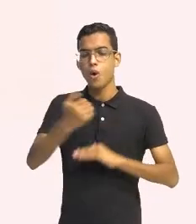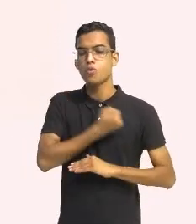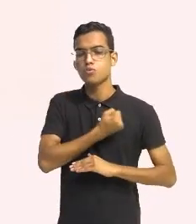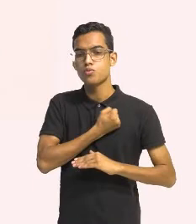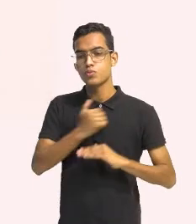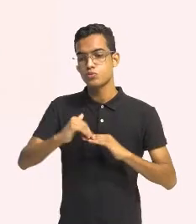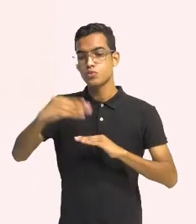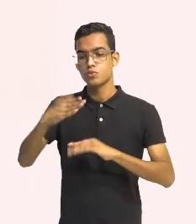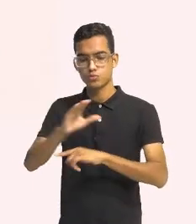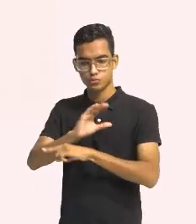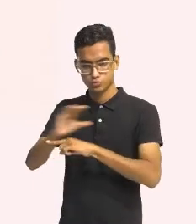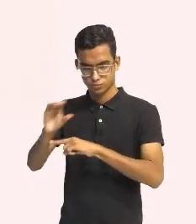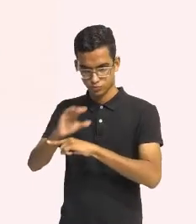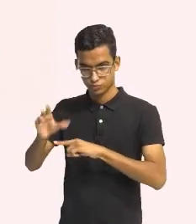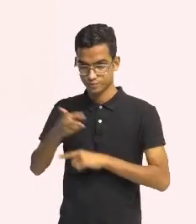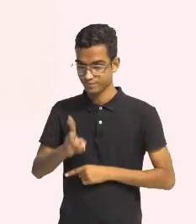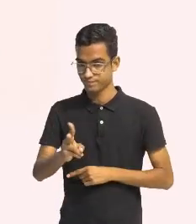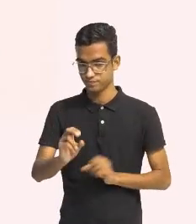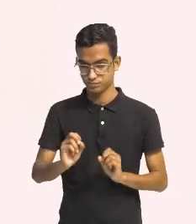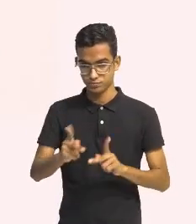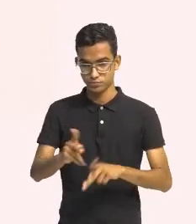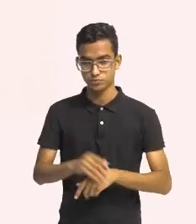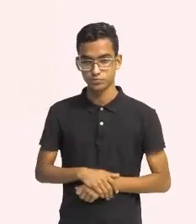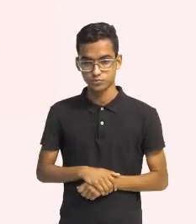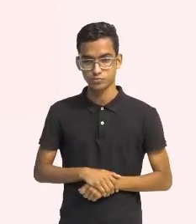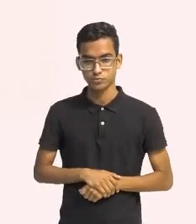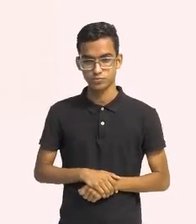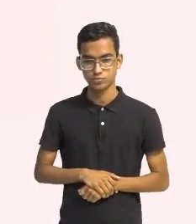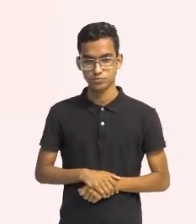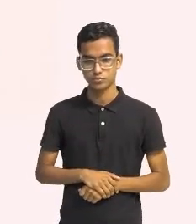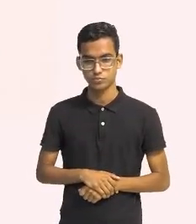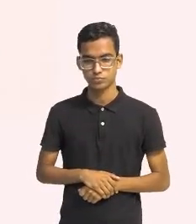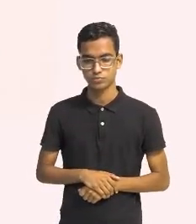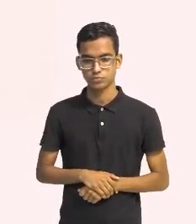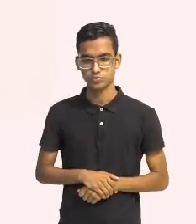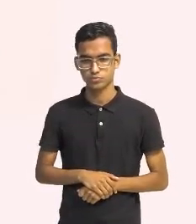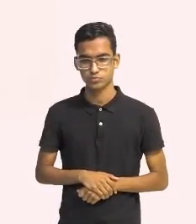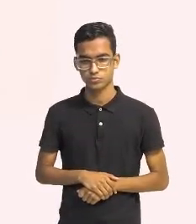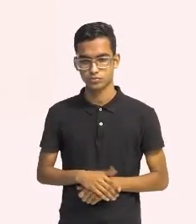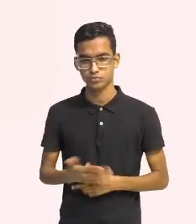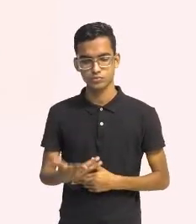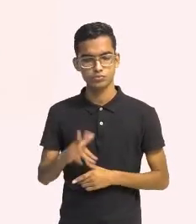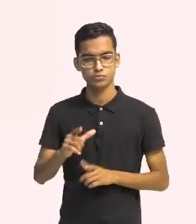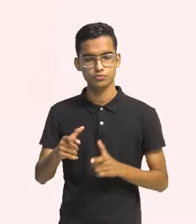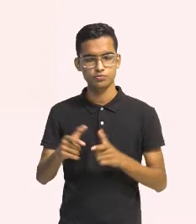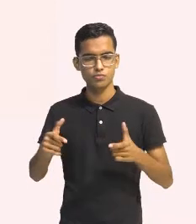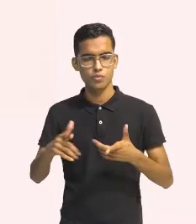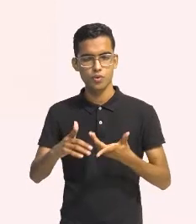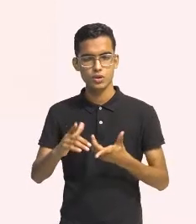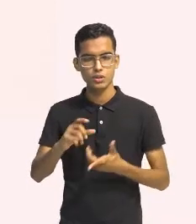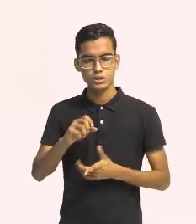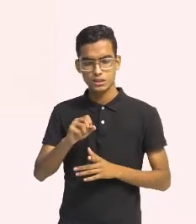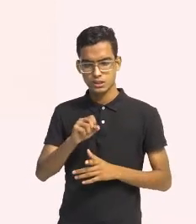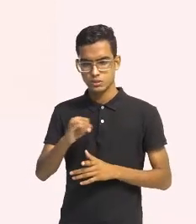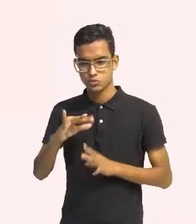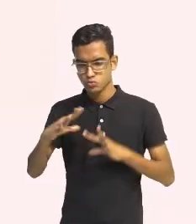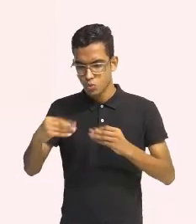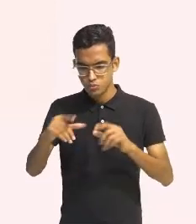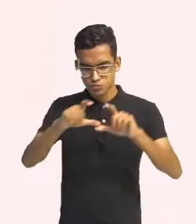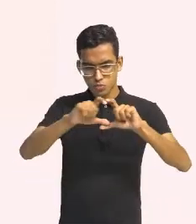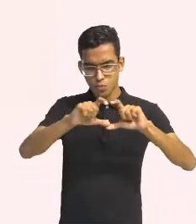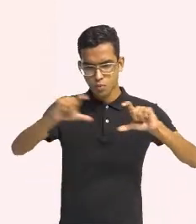de carbonos sempre, tá? Você vai escolher aquela, a mais grandona, vamos dizer assim, né? A maior. Tudo que tiver fora